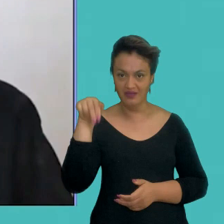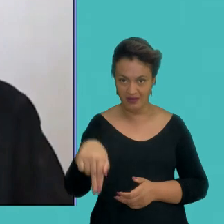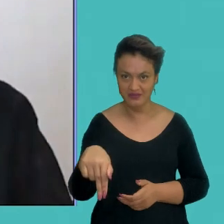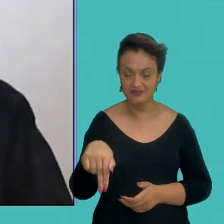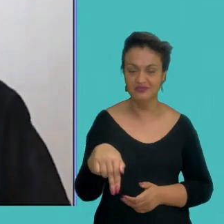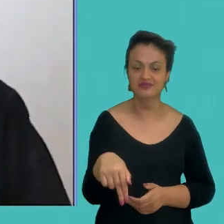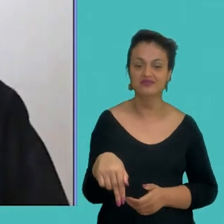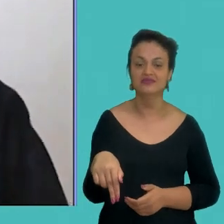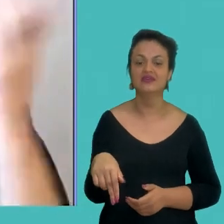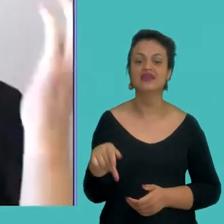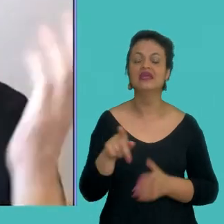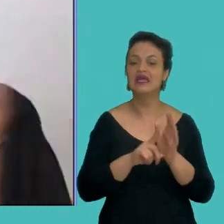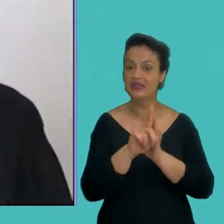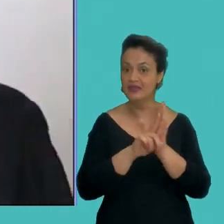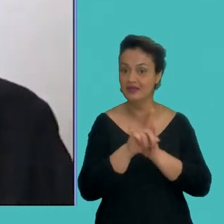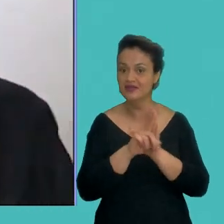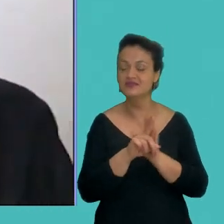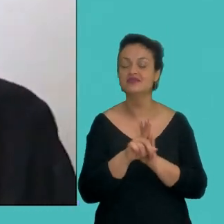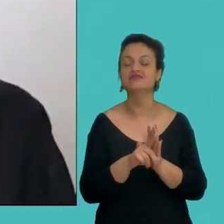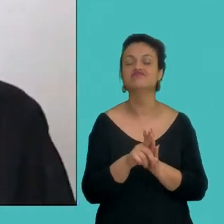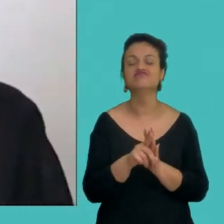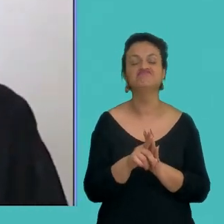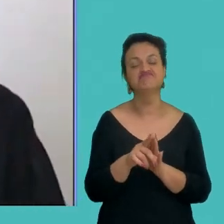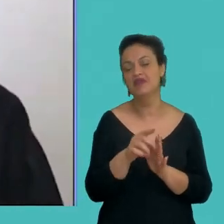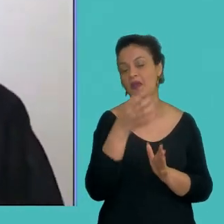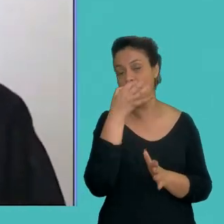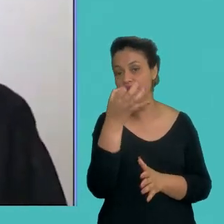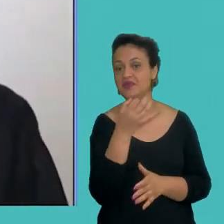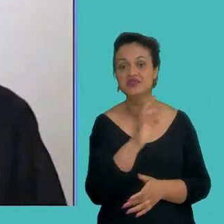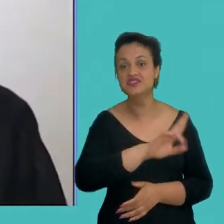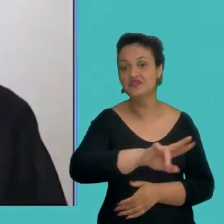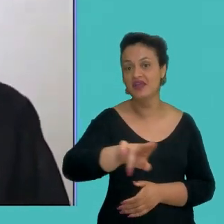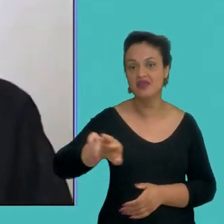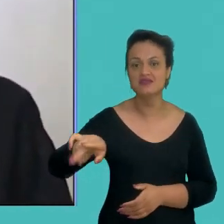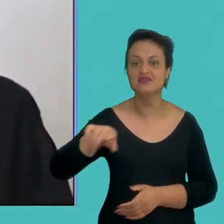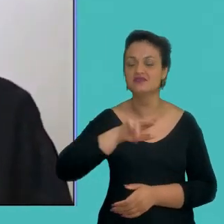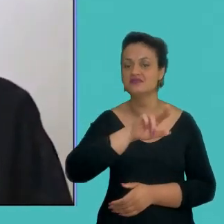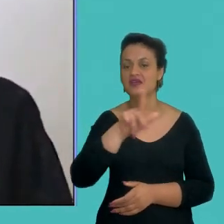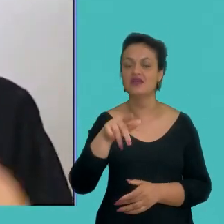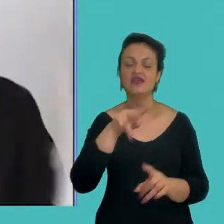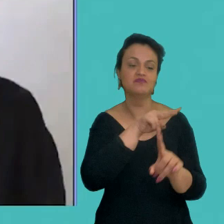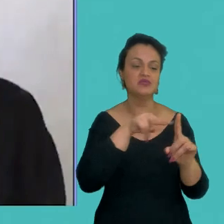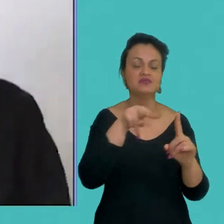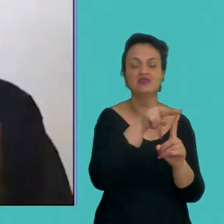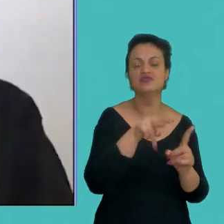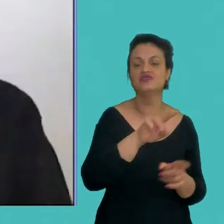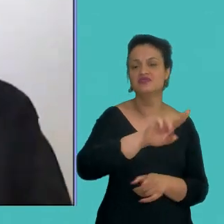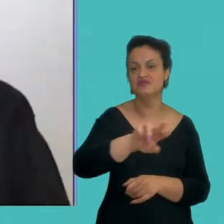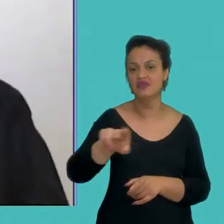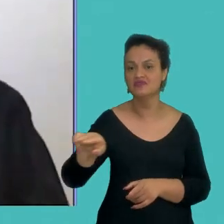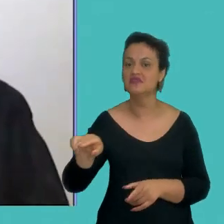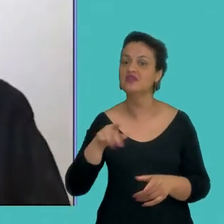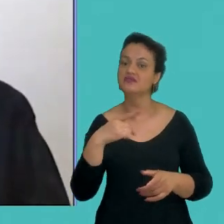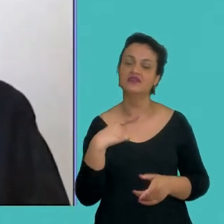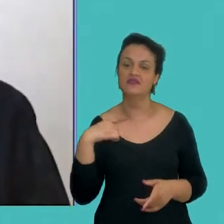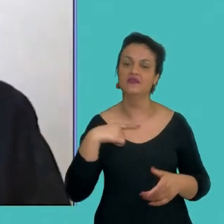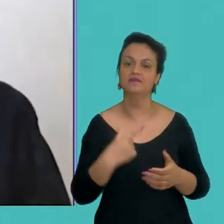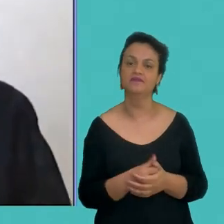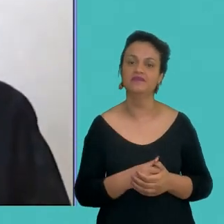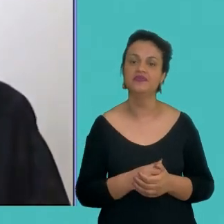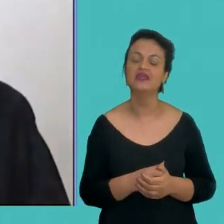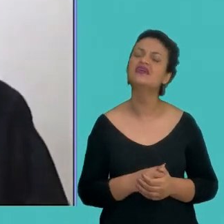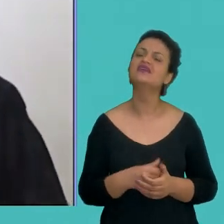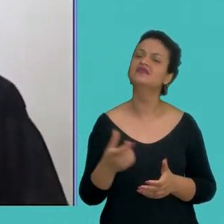e analista político, geopolítico, ou seja, nós procuramos abordar todos os temas nas suas mais